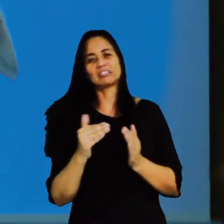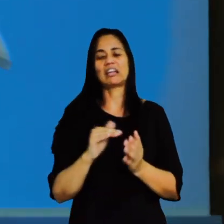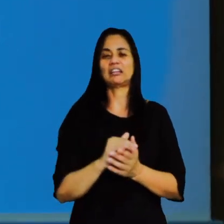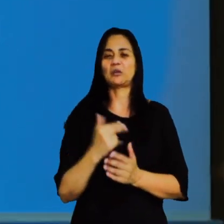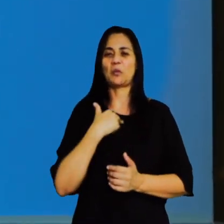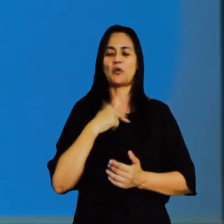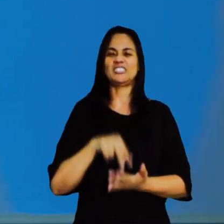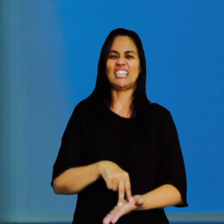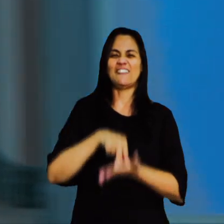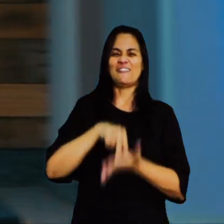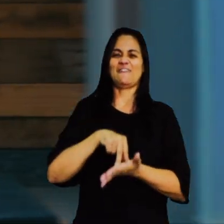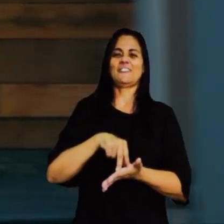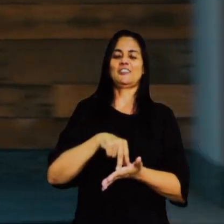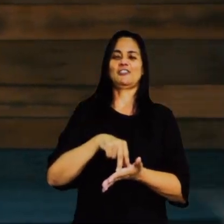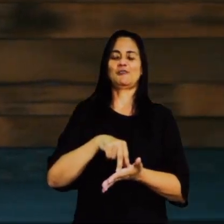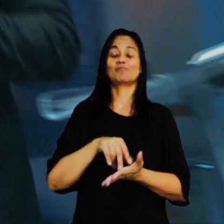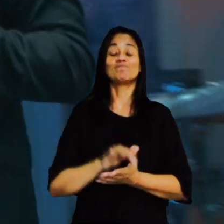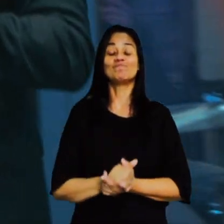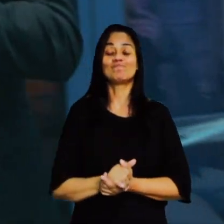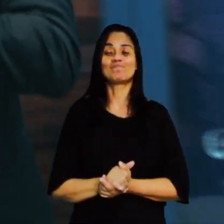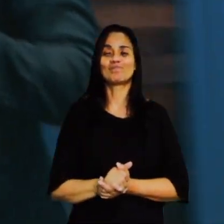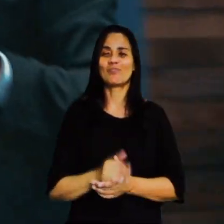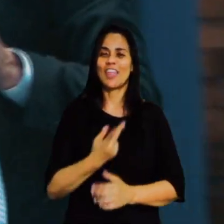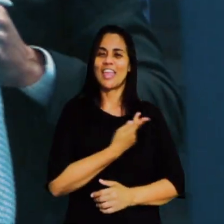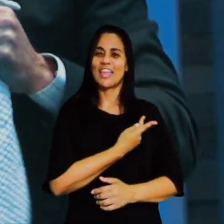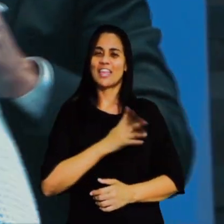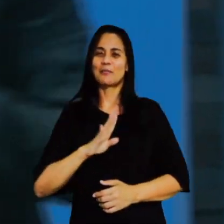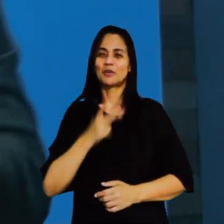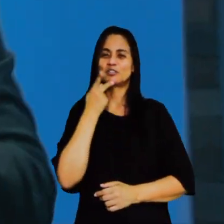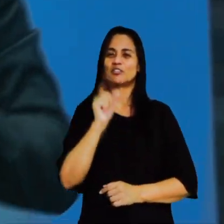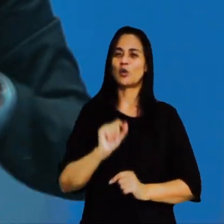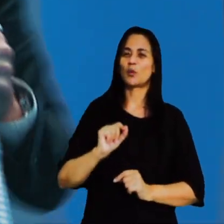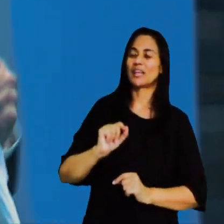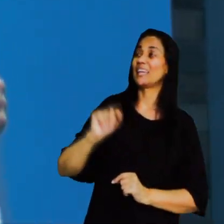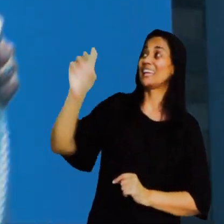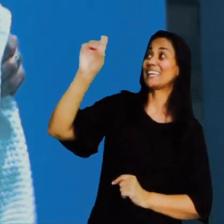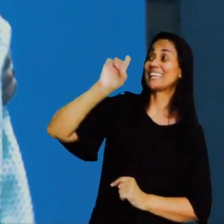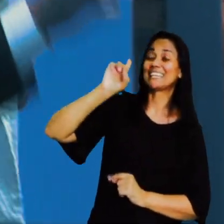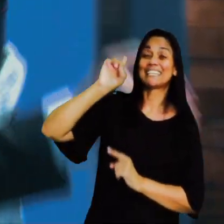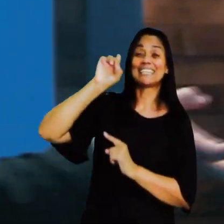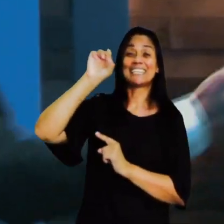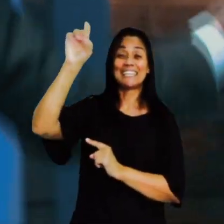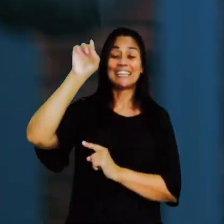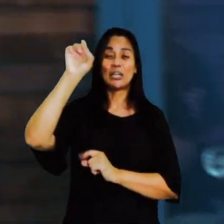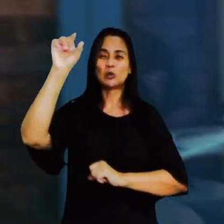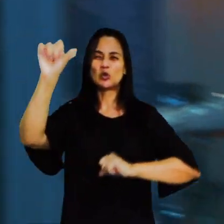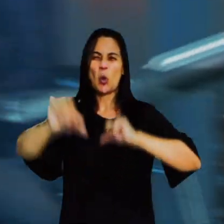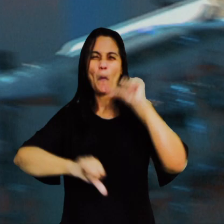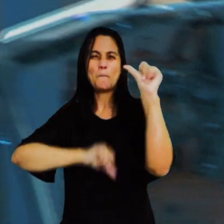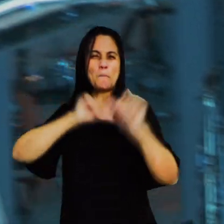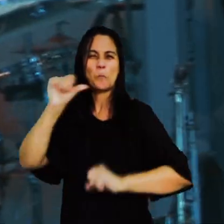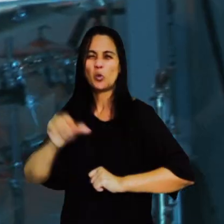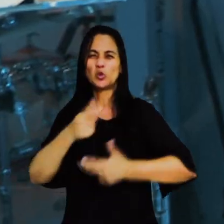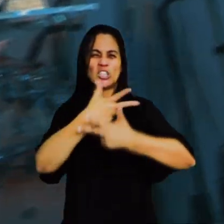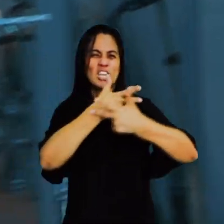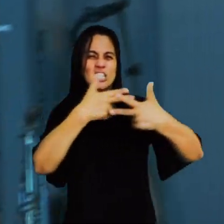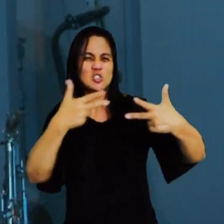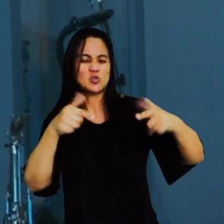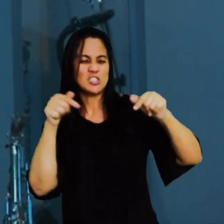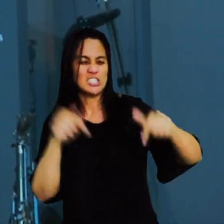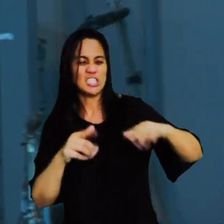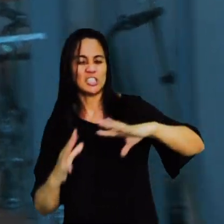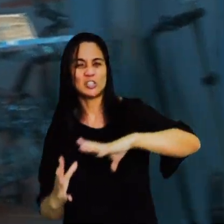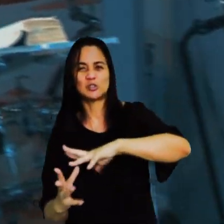inabalável. Presta atenção, antes vira e fala assim, de que Deus move, Deus muda as coisas móveis, para que as coisas